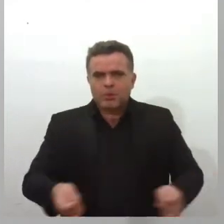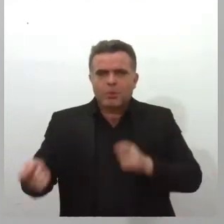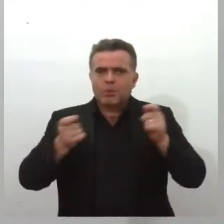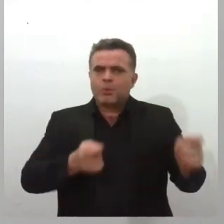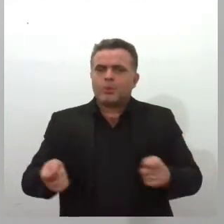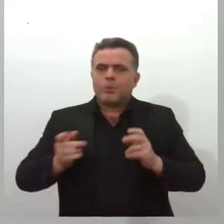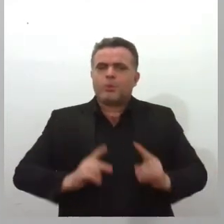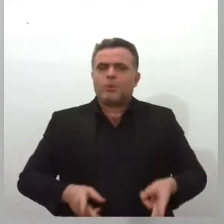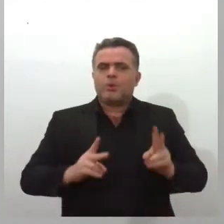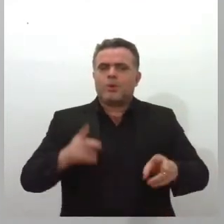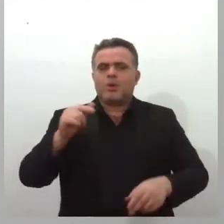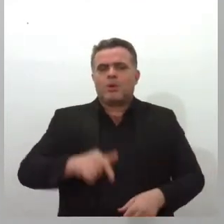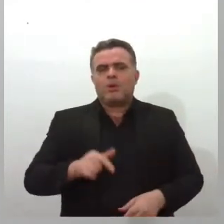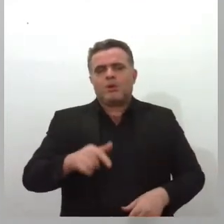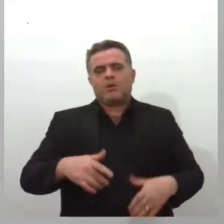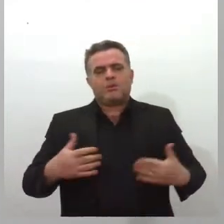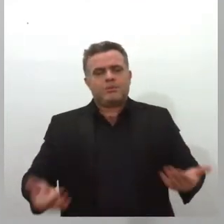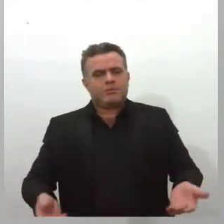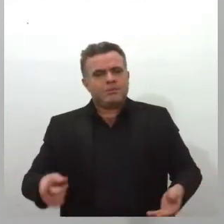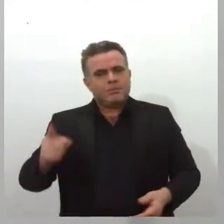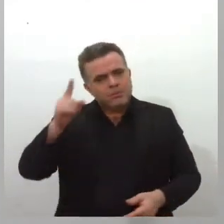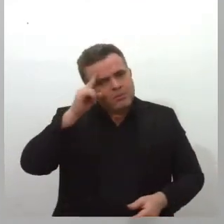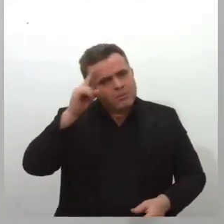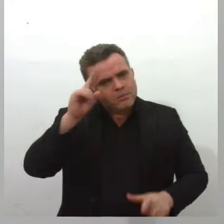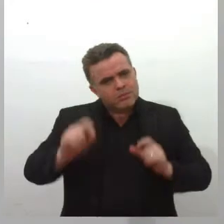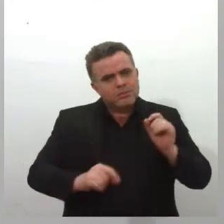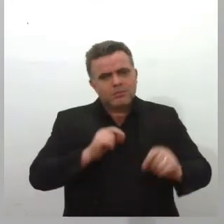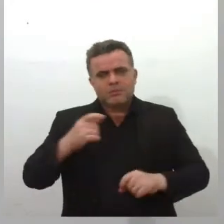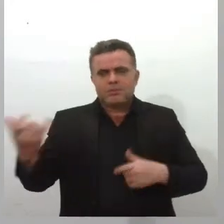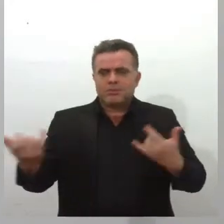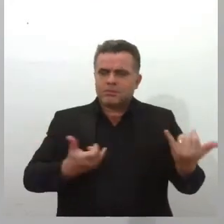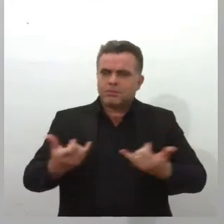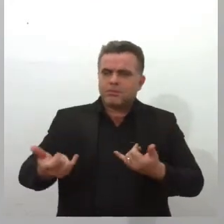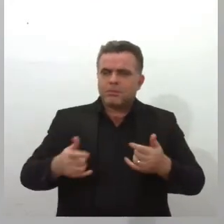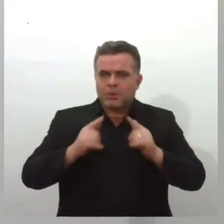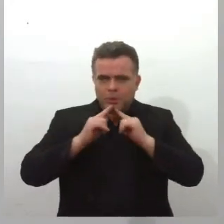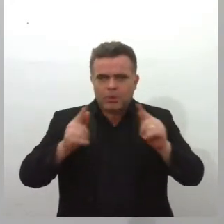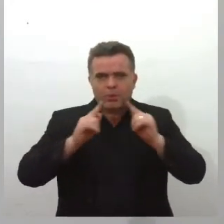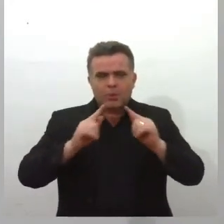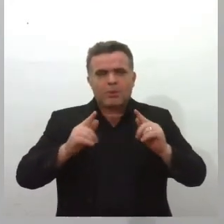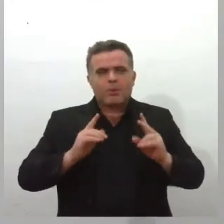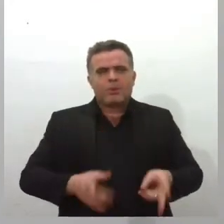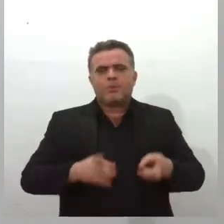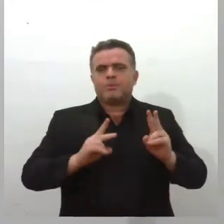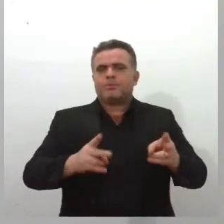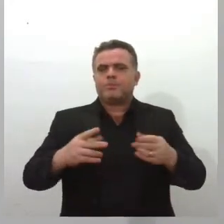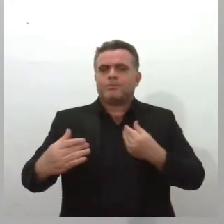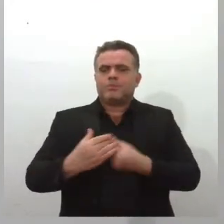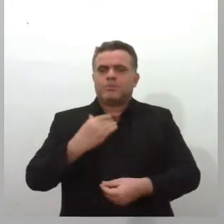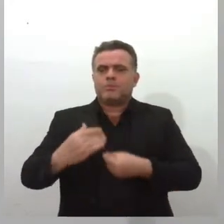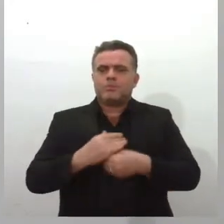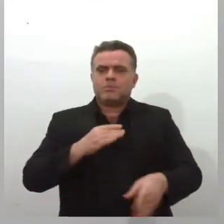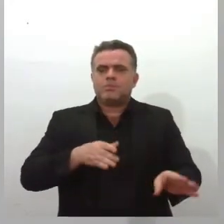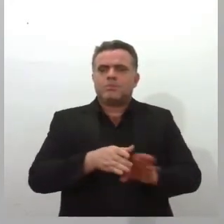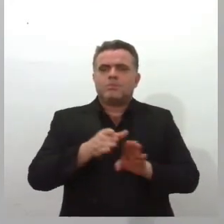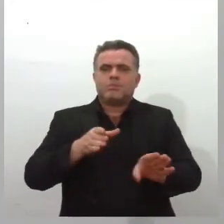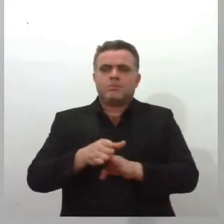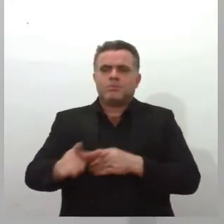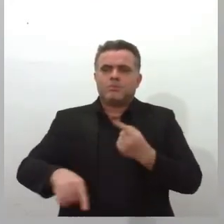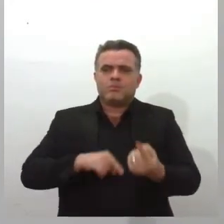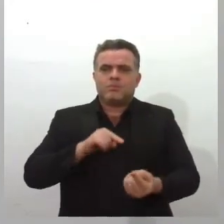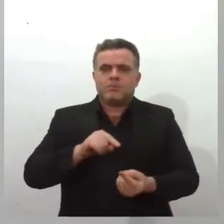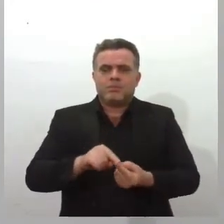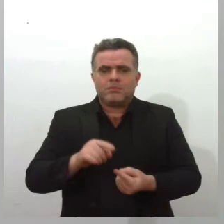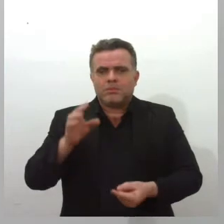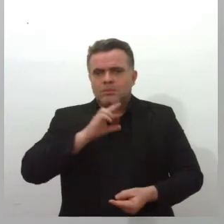aqui recebe. Diariamente recebemos muitas denúncias, temos passado orientações também no sentido de se prestar boletim